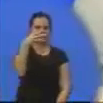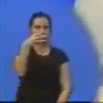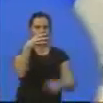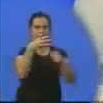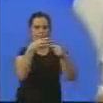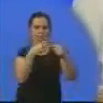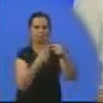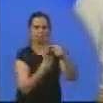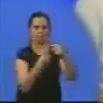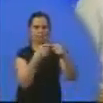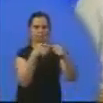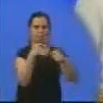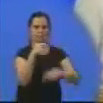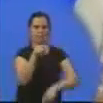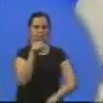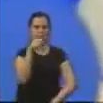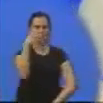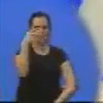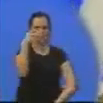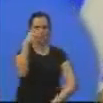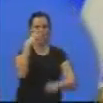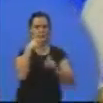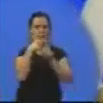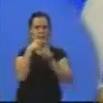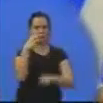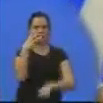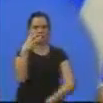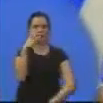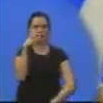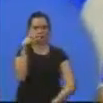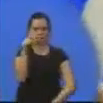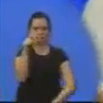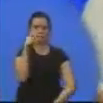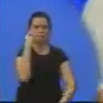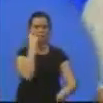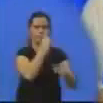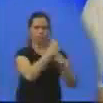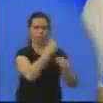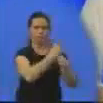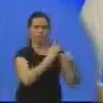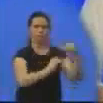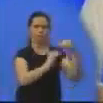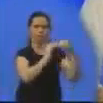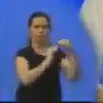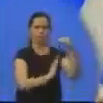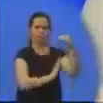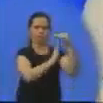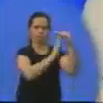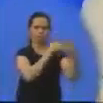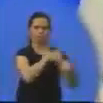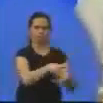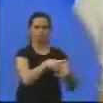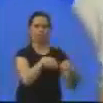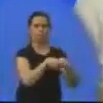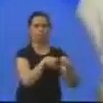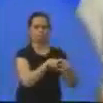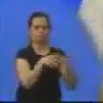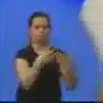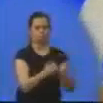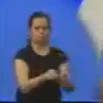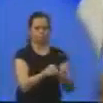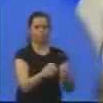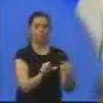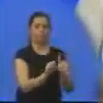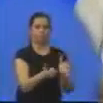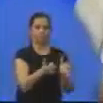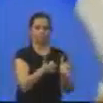sobre 3, menos x² mais 3x. Eu quero saber os pontos de máximo e mínimo dessa função também. Bom, primeira